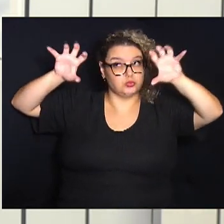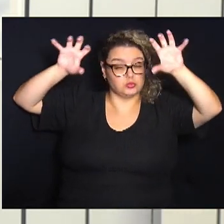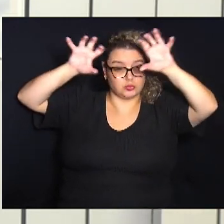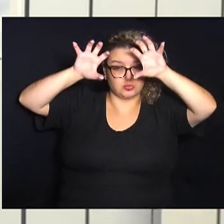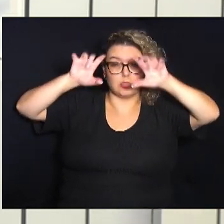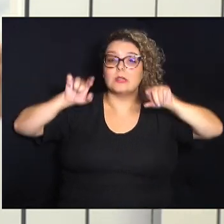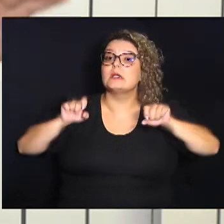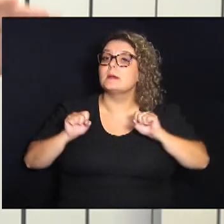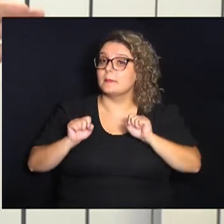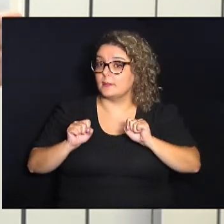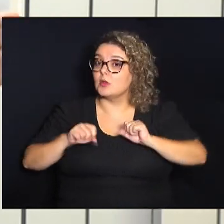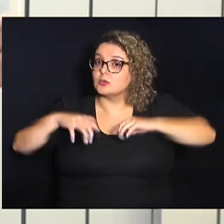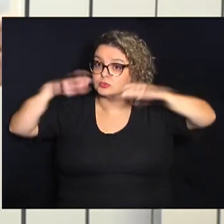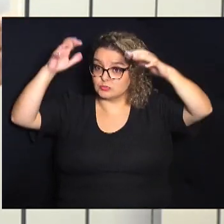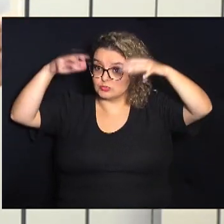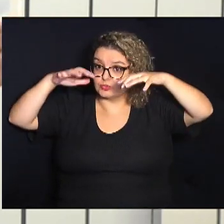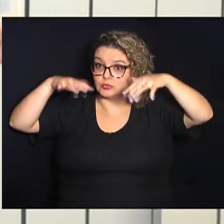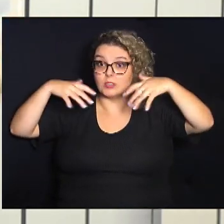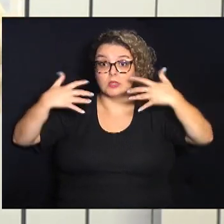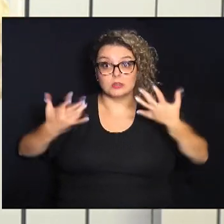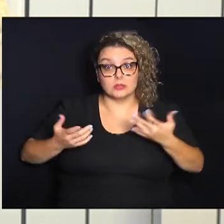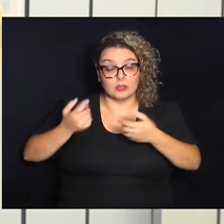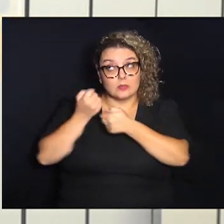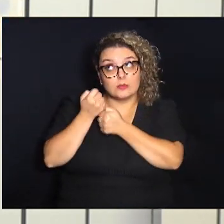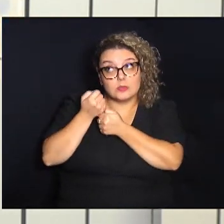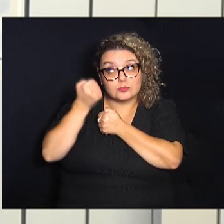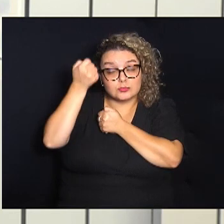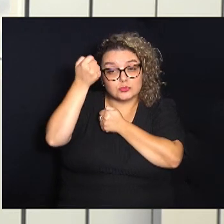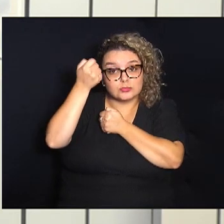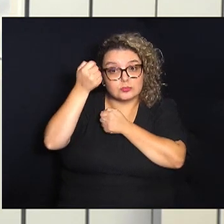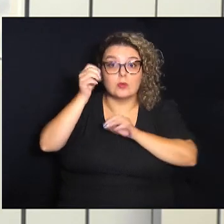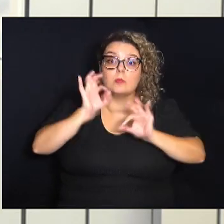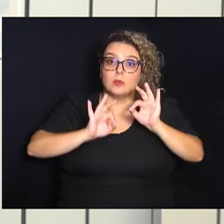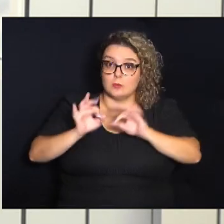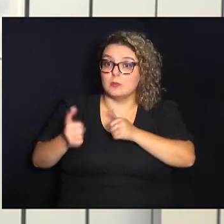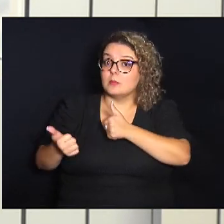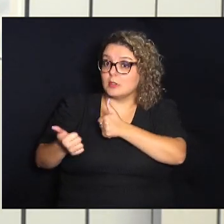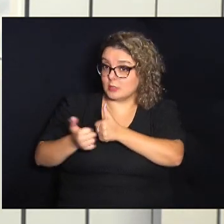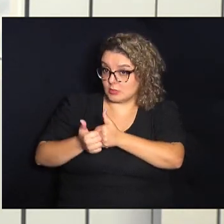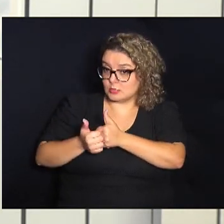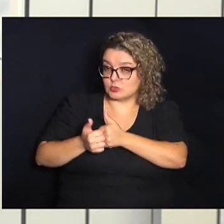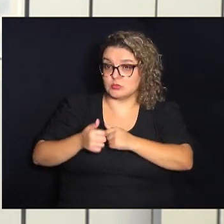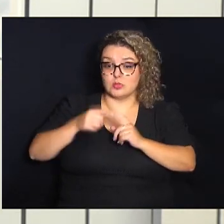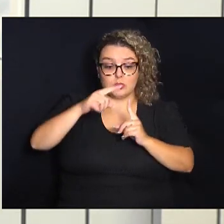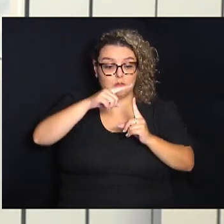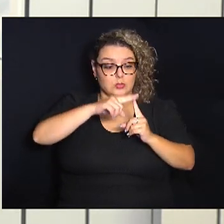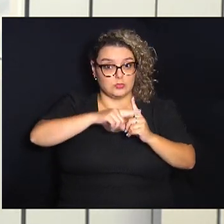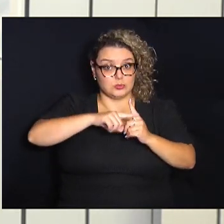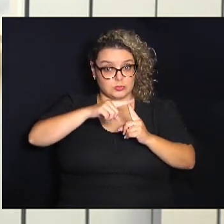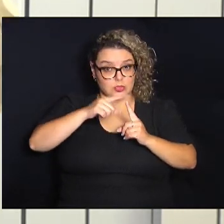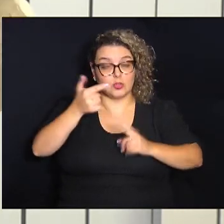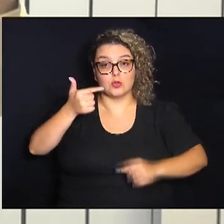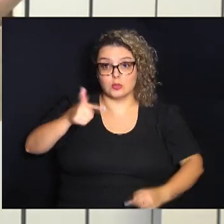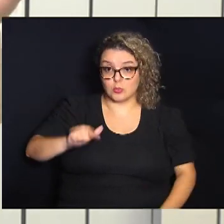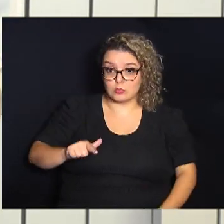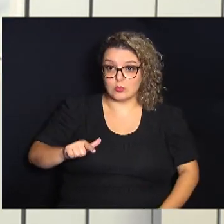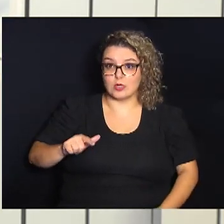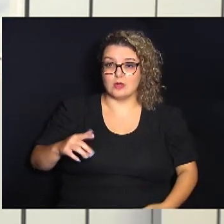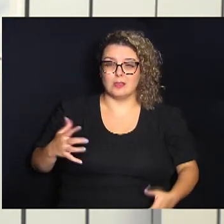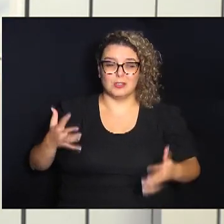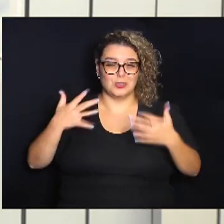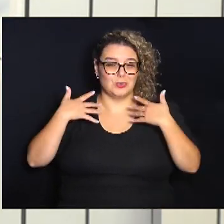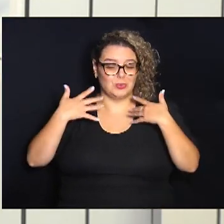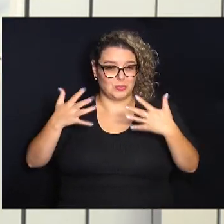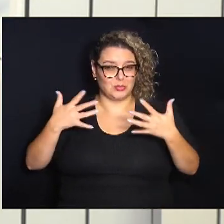também deve chover, então mantenha o guarda-chuva sempre por perto, hein? Sobre as temperaturas, segue o tempo abafado,